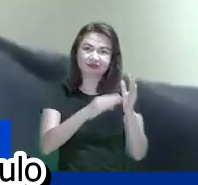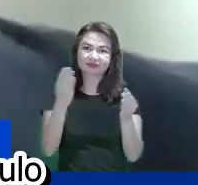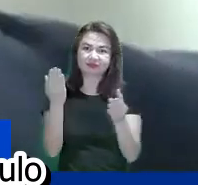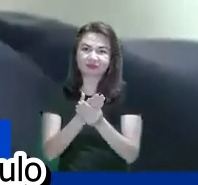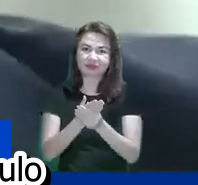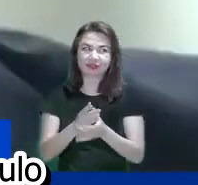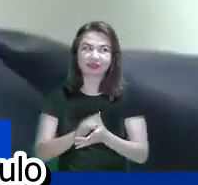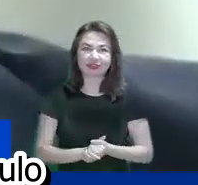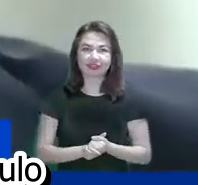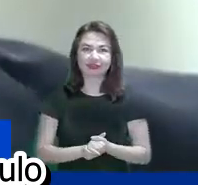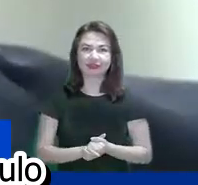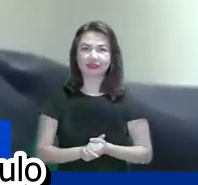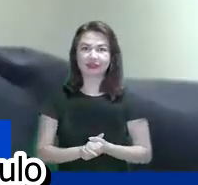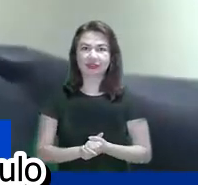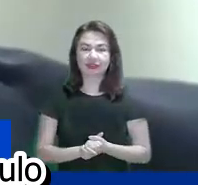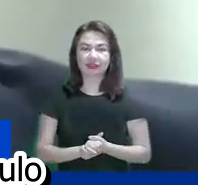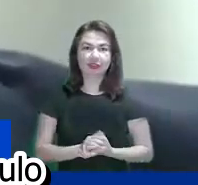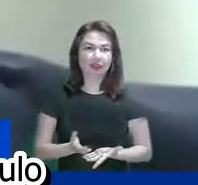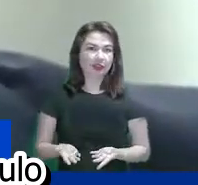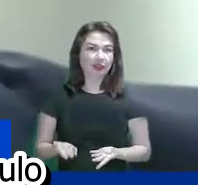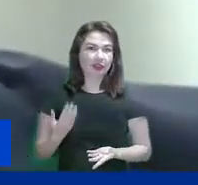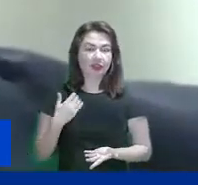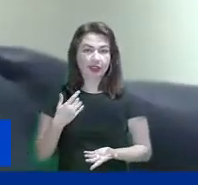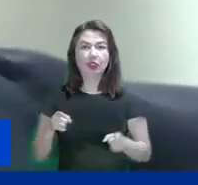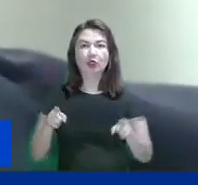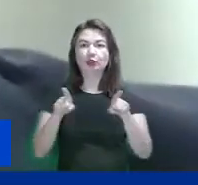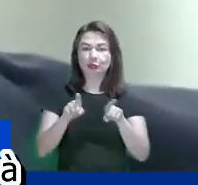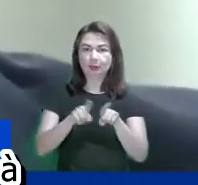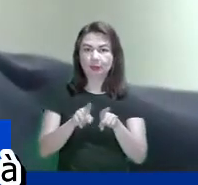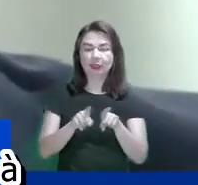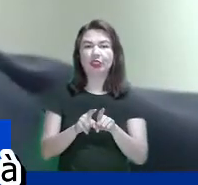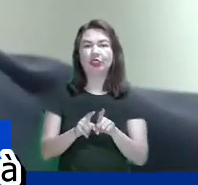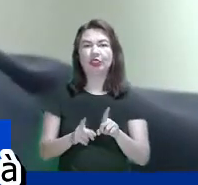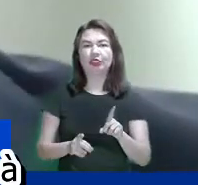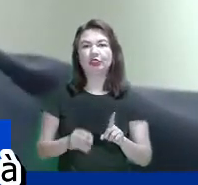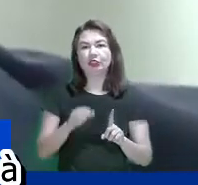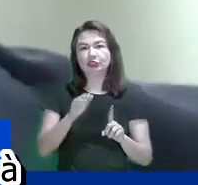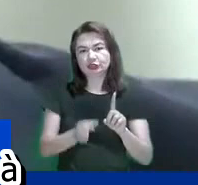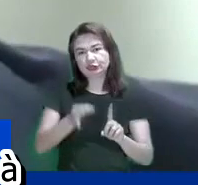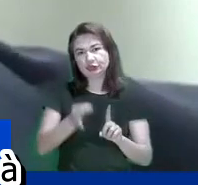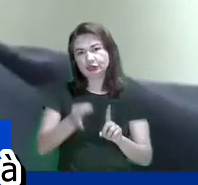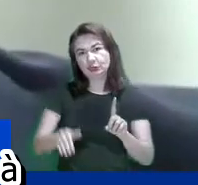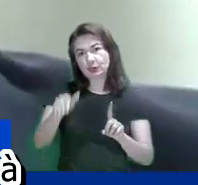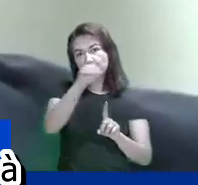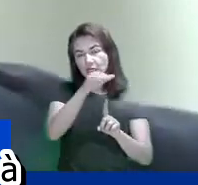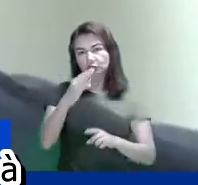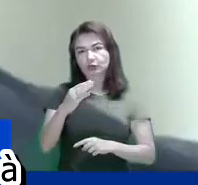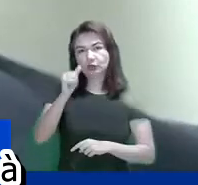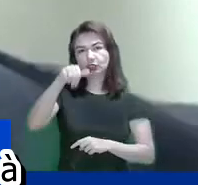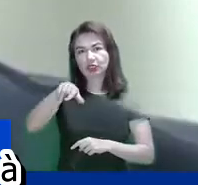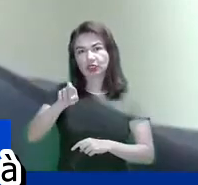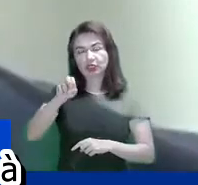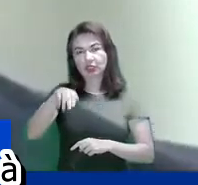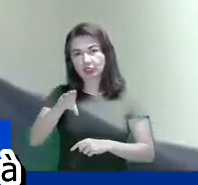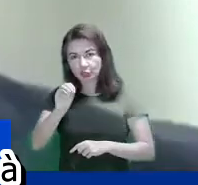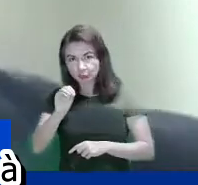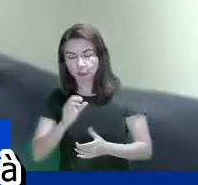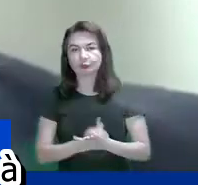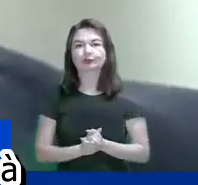Paulo, desembargador Carmo Antônio e eu, nós estamos aqui representando o Tribunal Regional